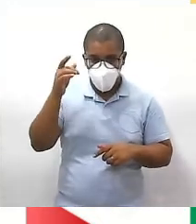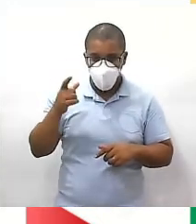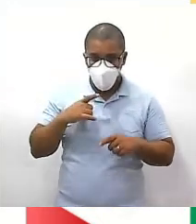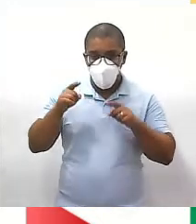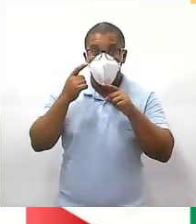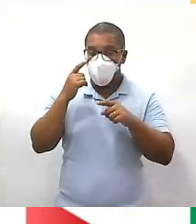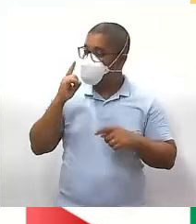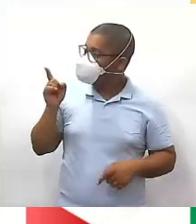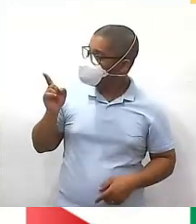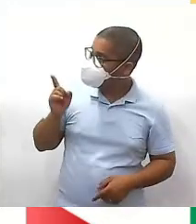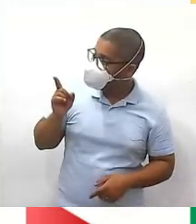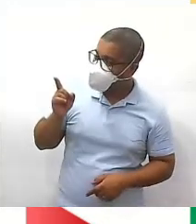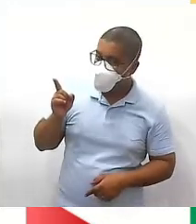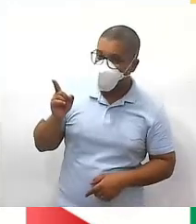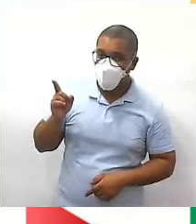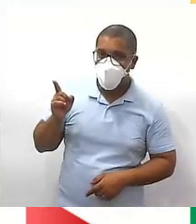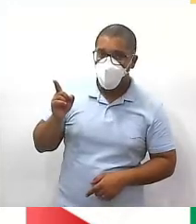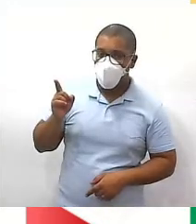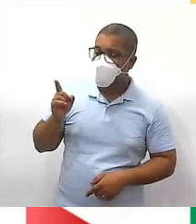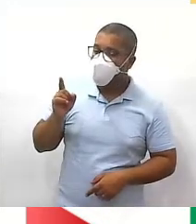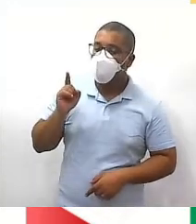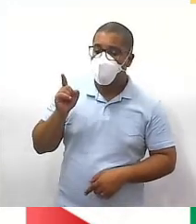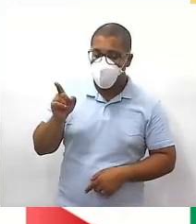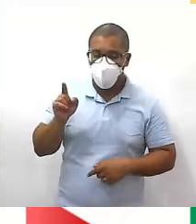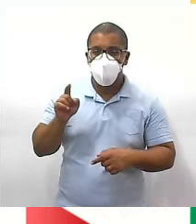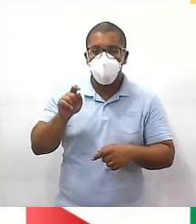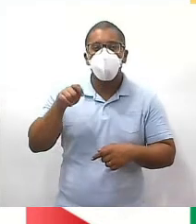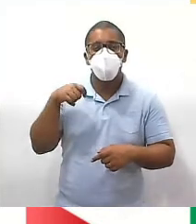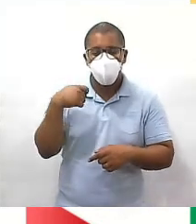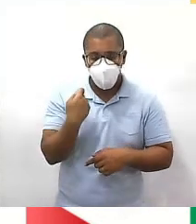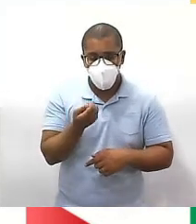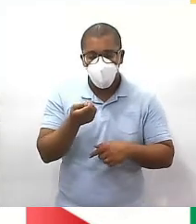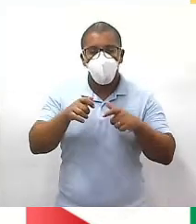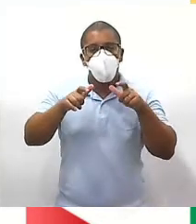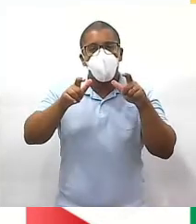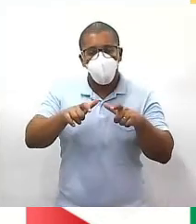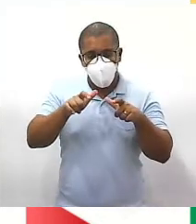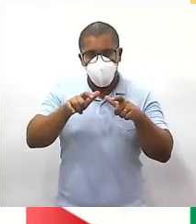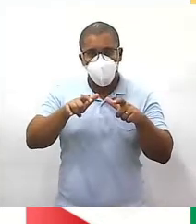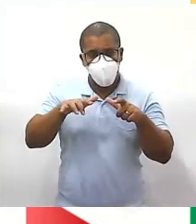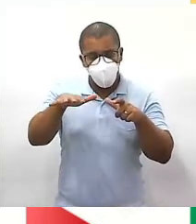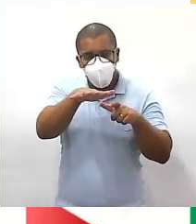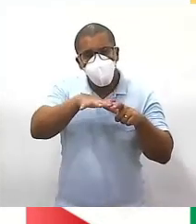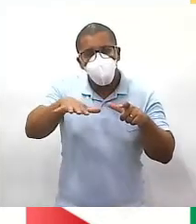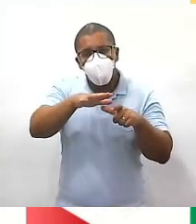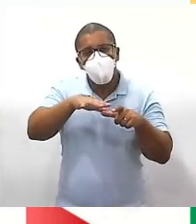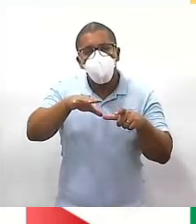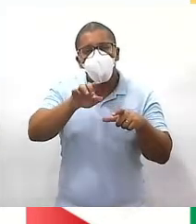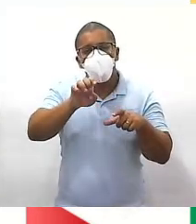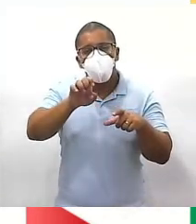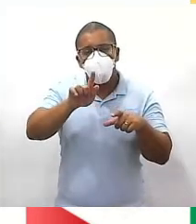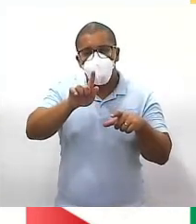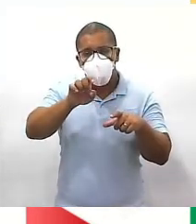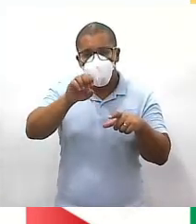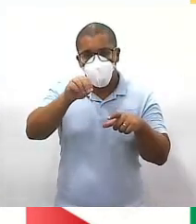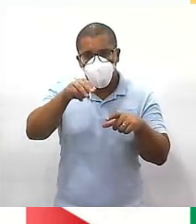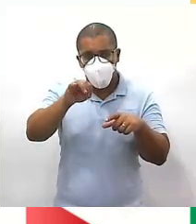limita o lugar geométrico, ele também é esse campo, tá? Esse espaço que está